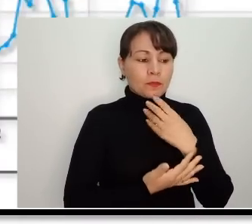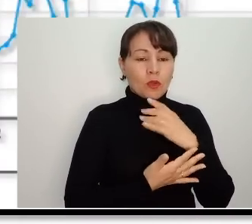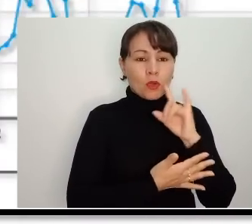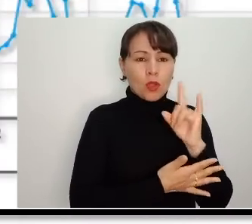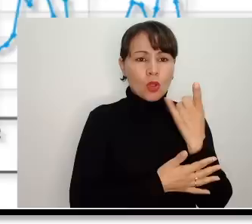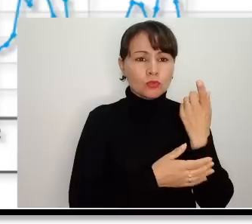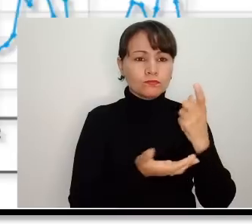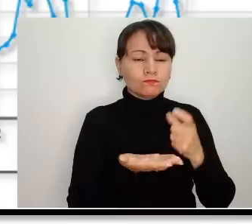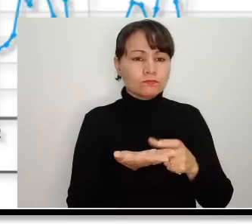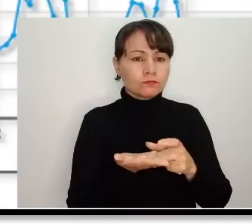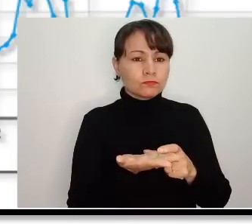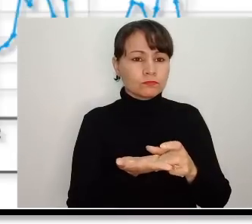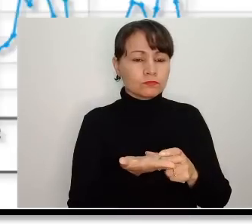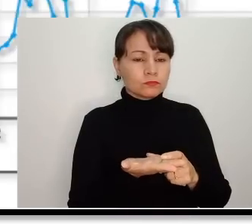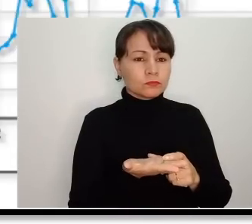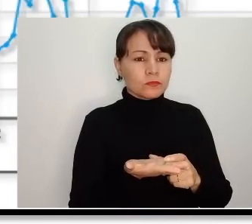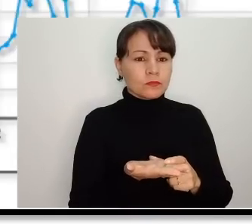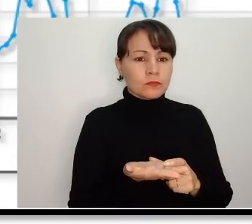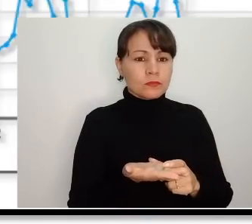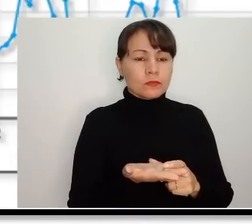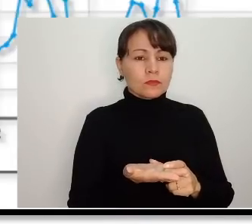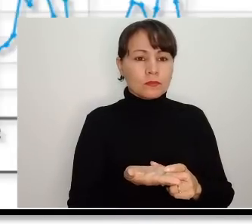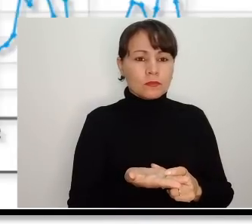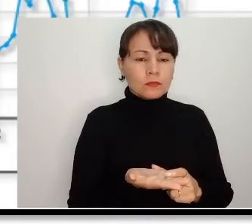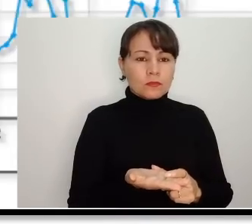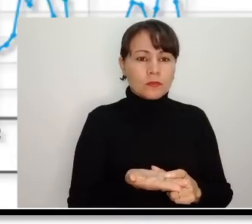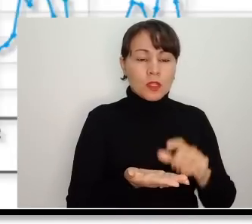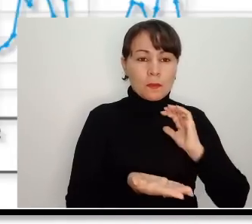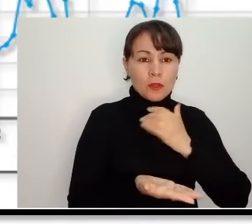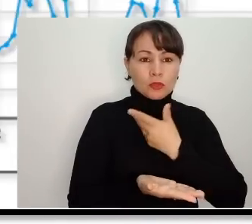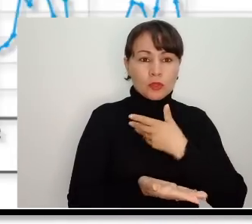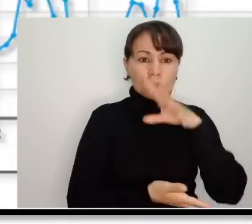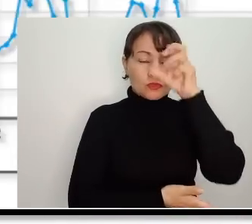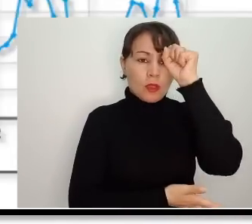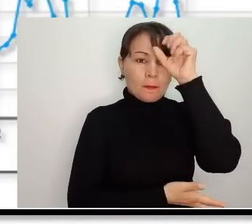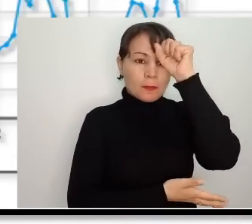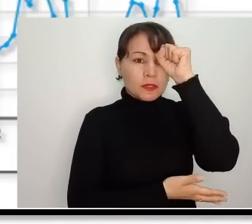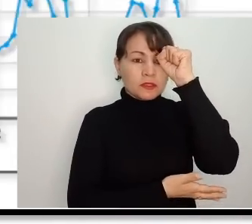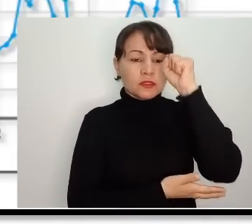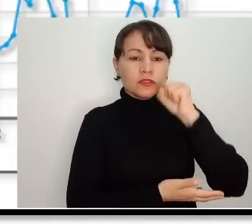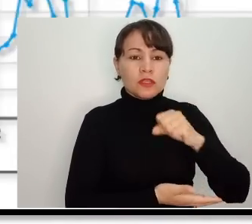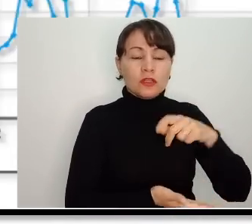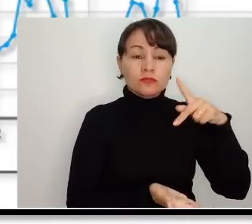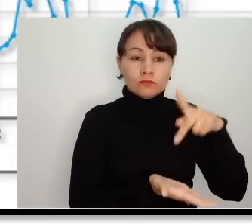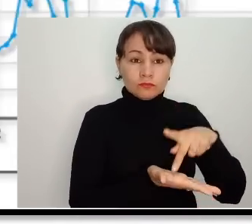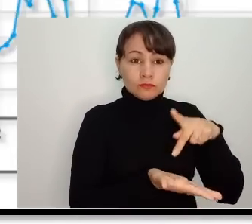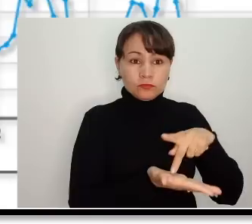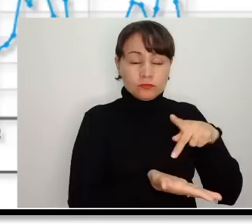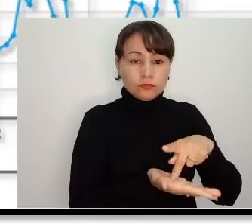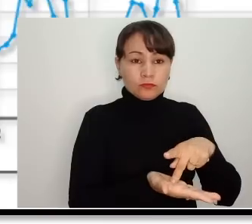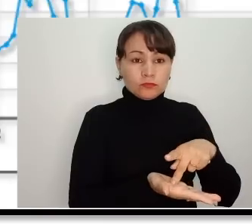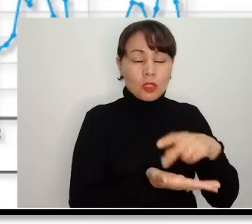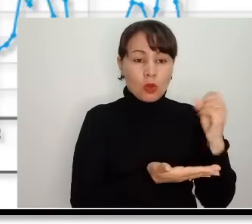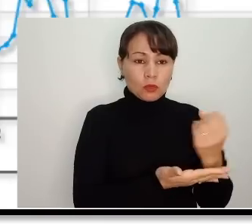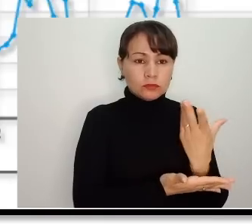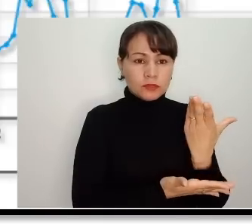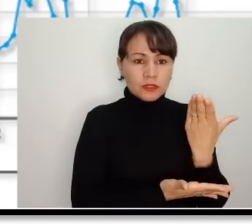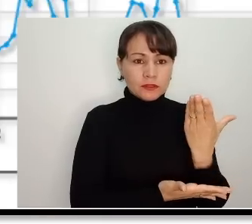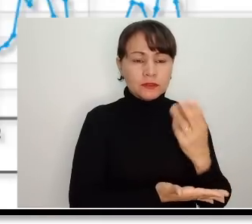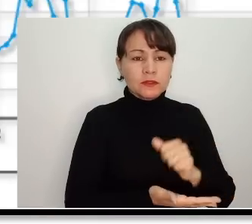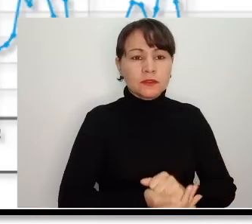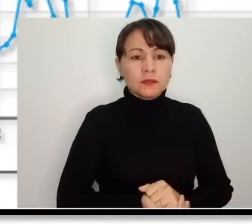Bom, e a última parte, para que o nosso aprendizado ele realmente